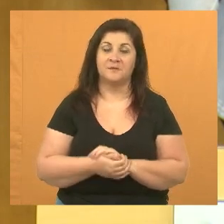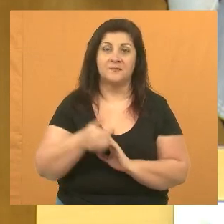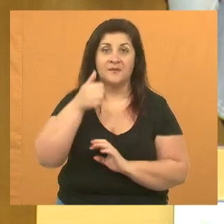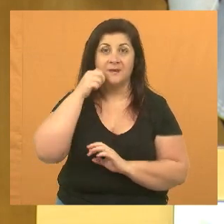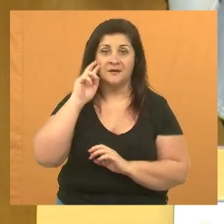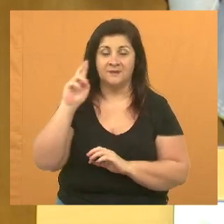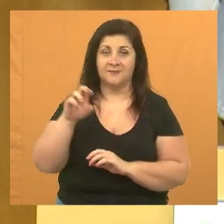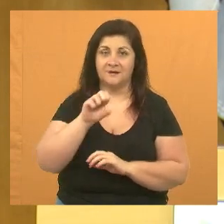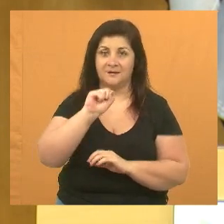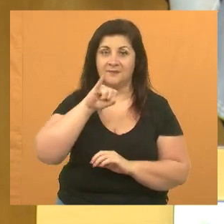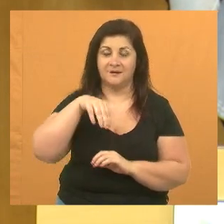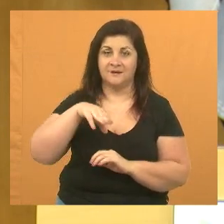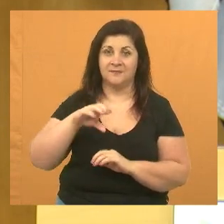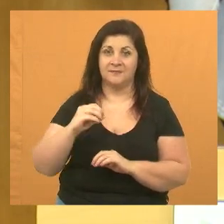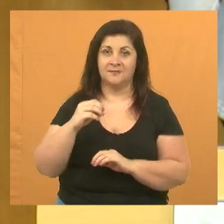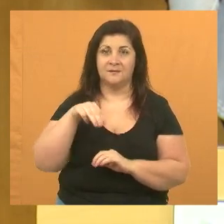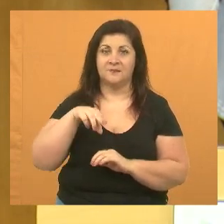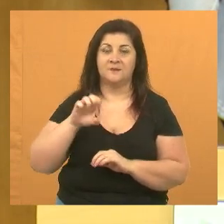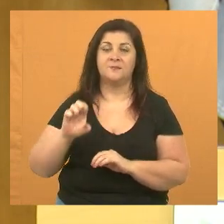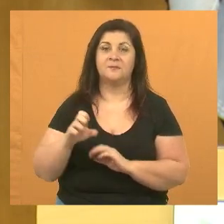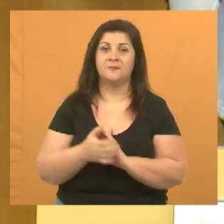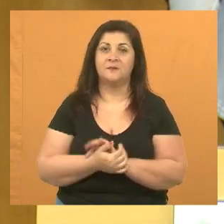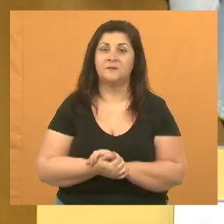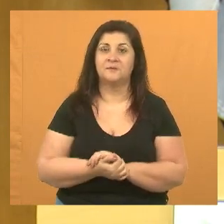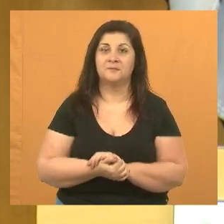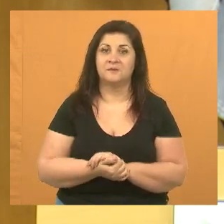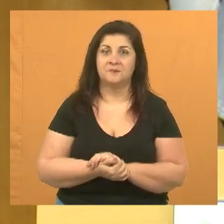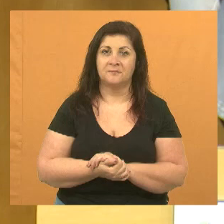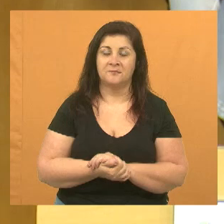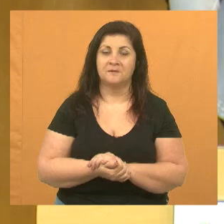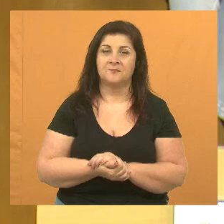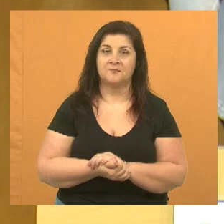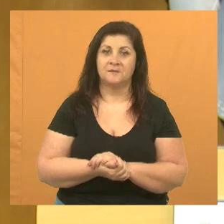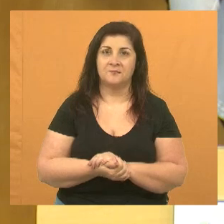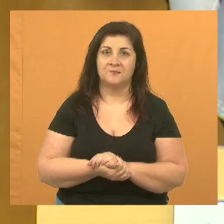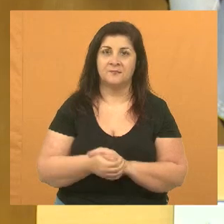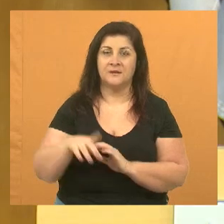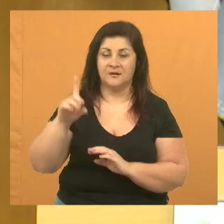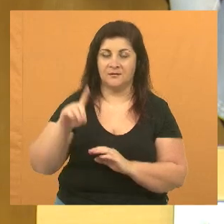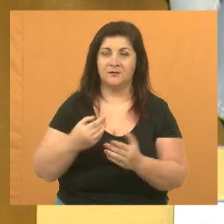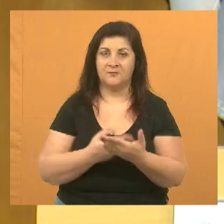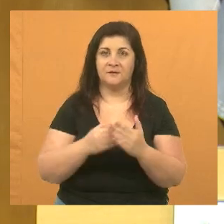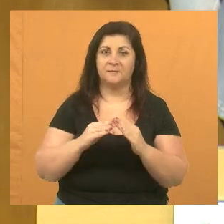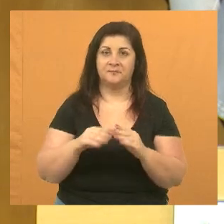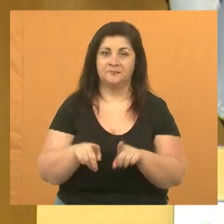Senhora Simone Pereira Capucci, diretora da EMEF Lamartine de Lamari.